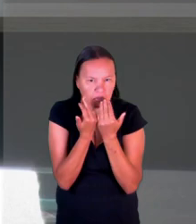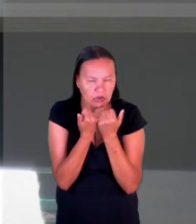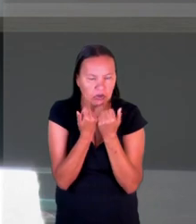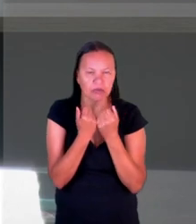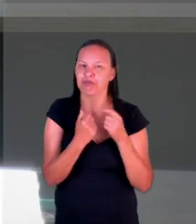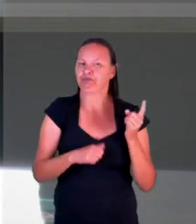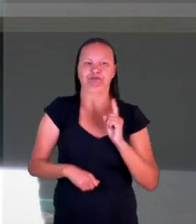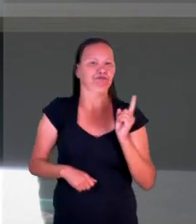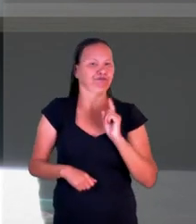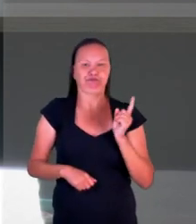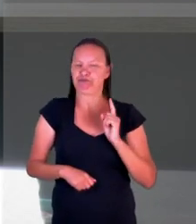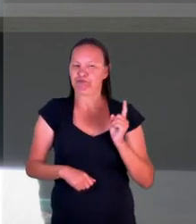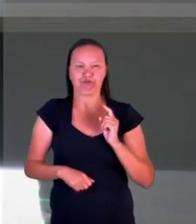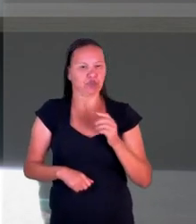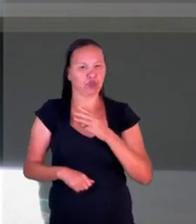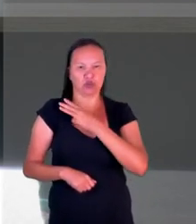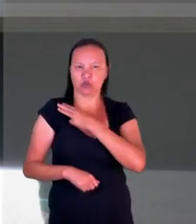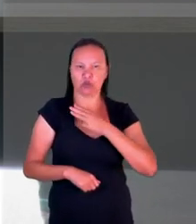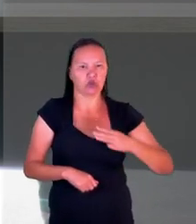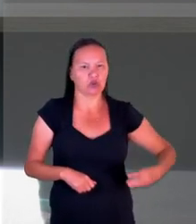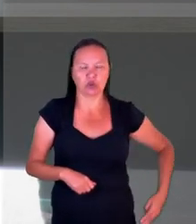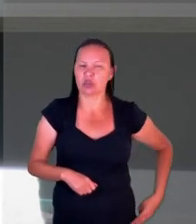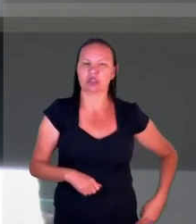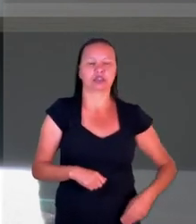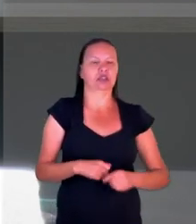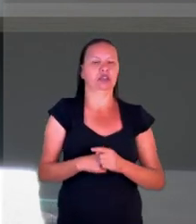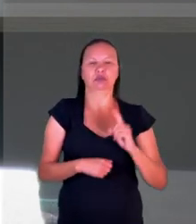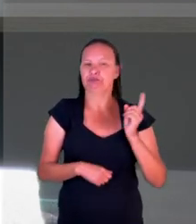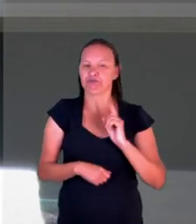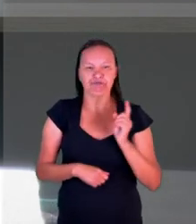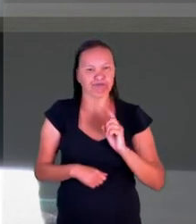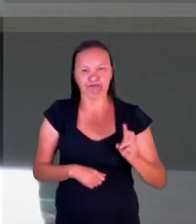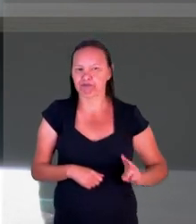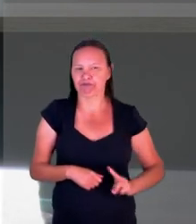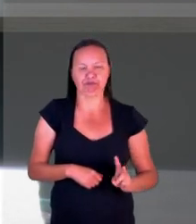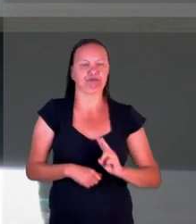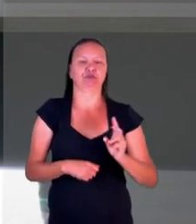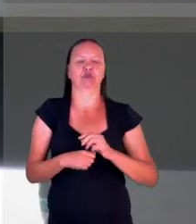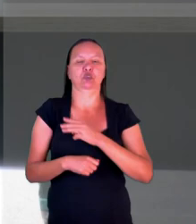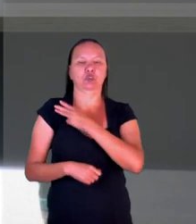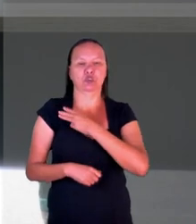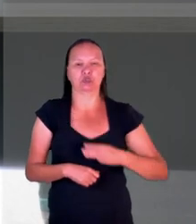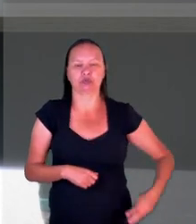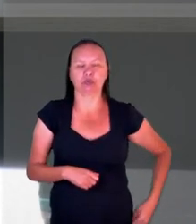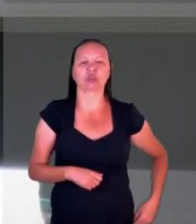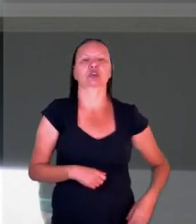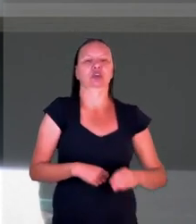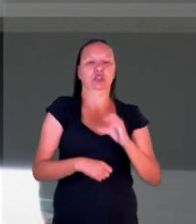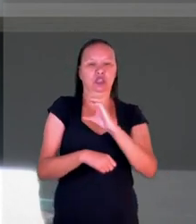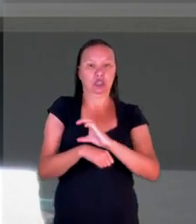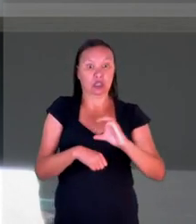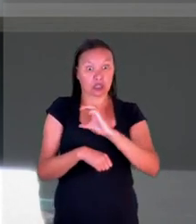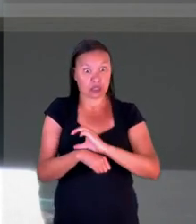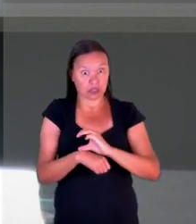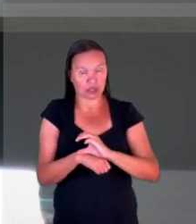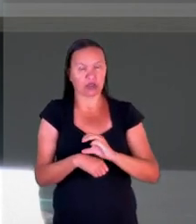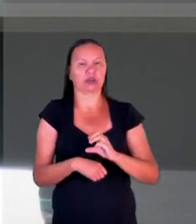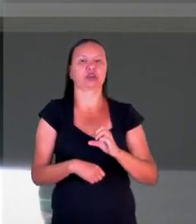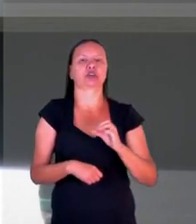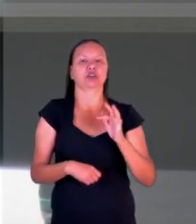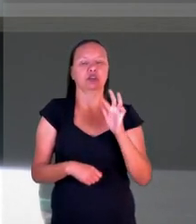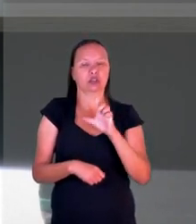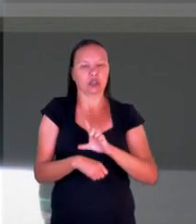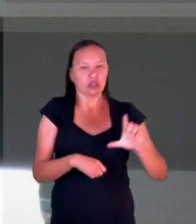função do estado esta não é a função do est estado executivo e tampouco do Estado